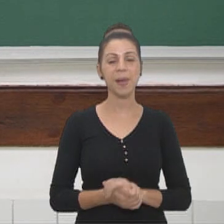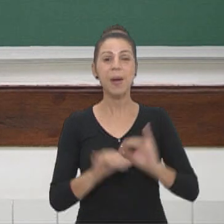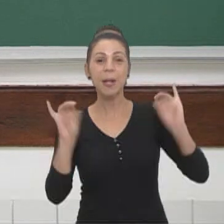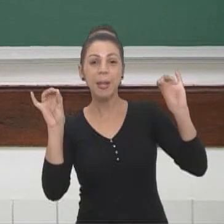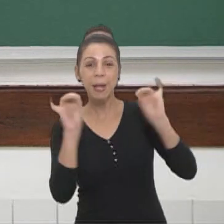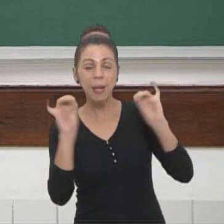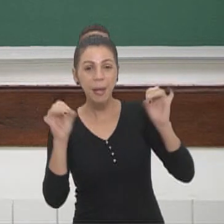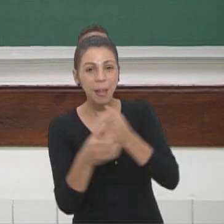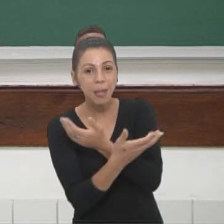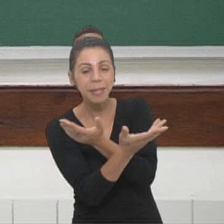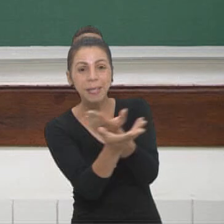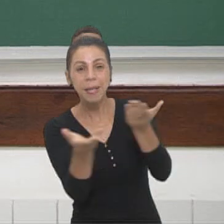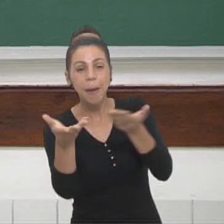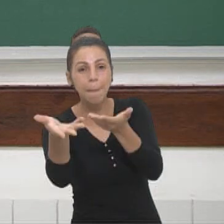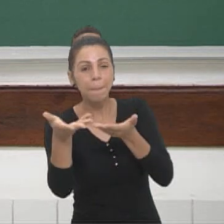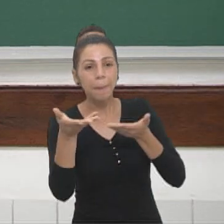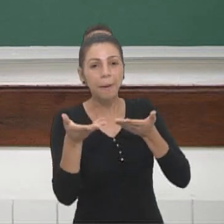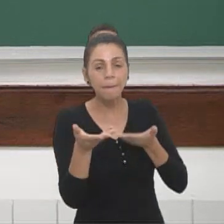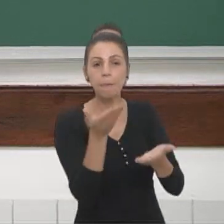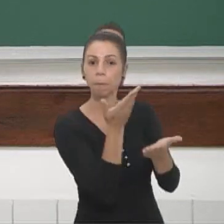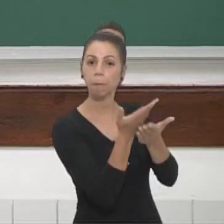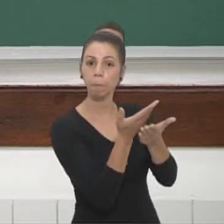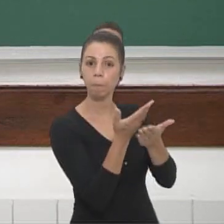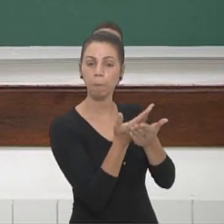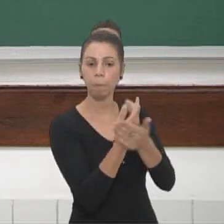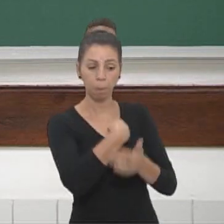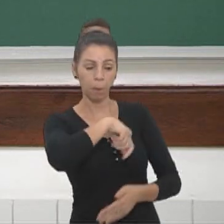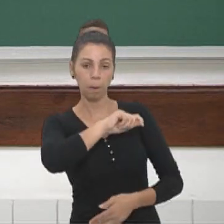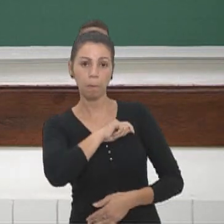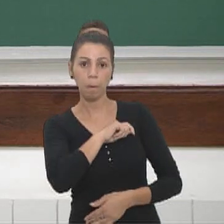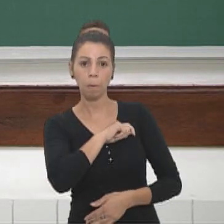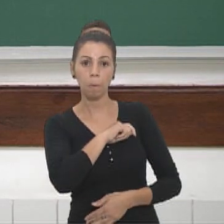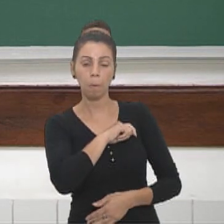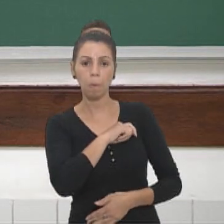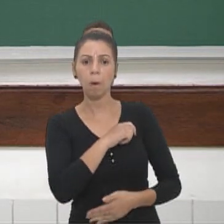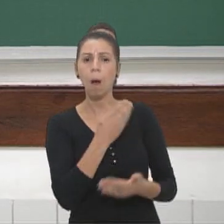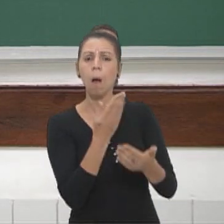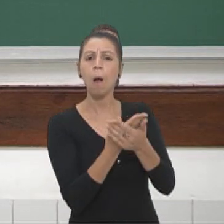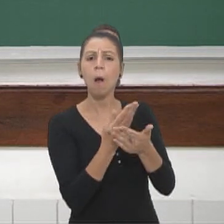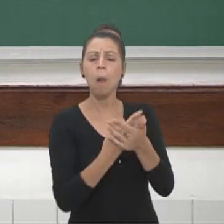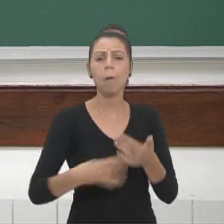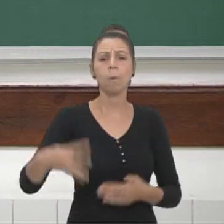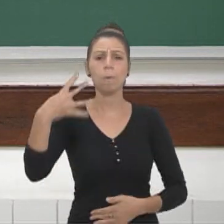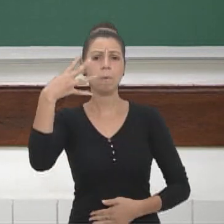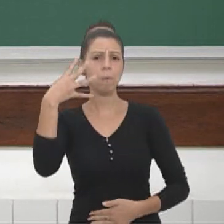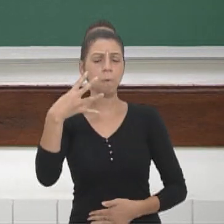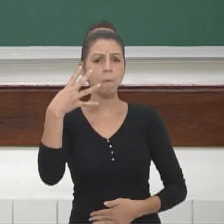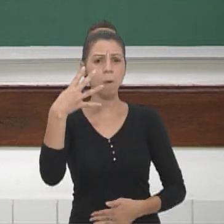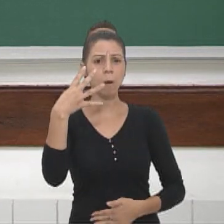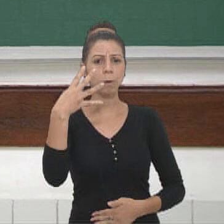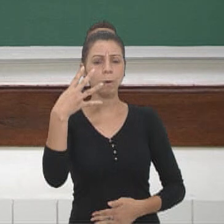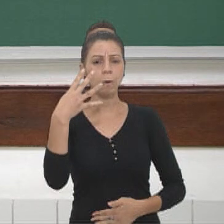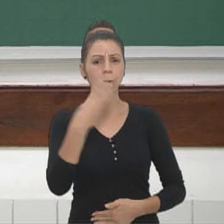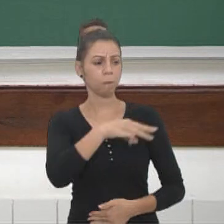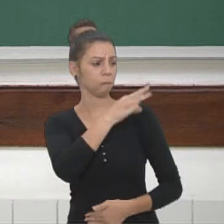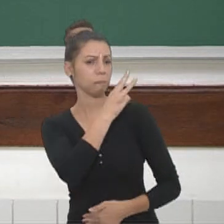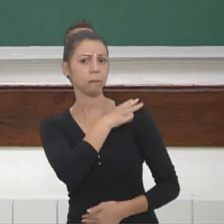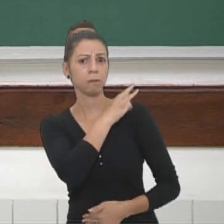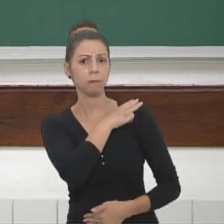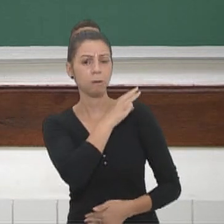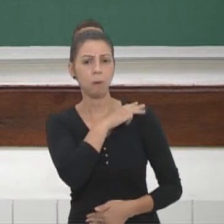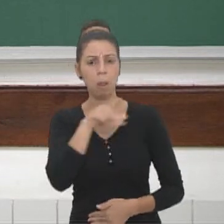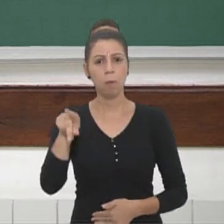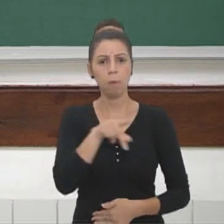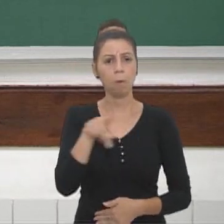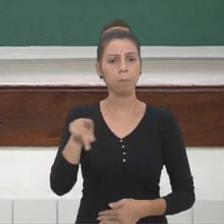Hola, bienvenidos a nuestra clase de español, la clase de número 4 para el tercer año de la enseñanza secundaria. Yo me